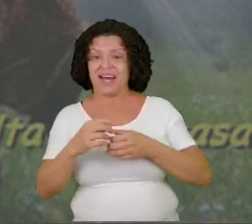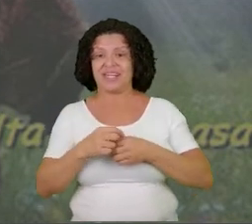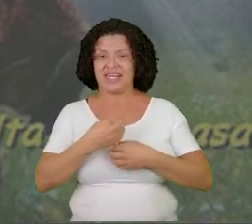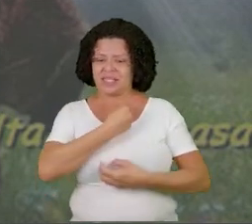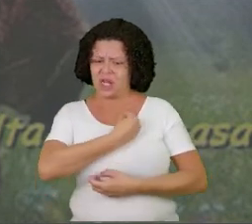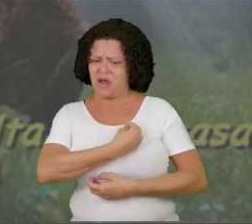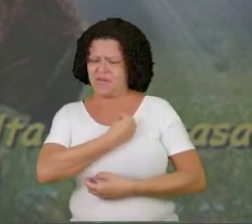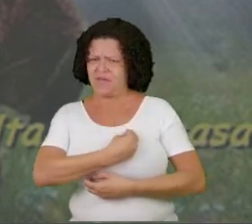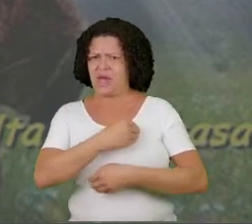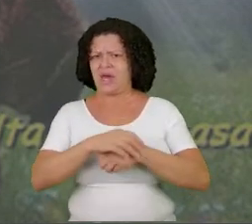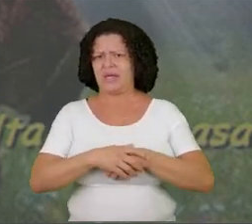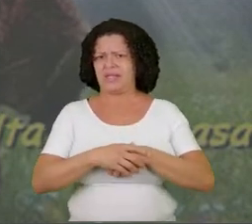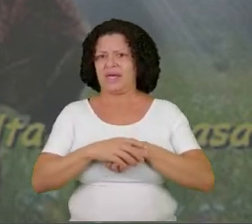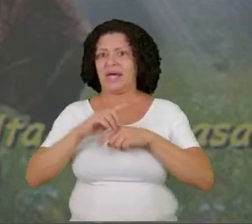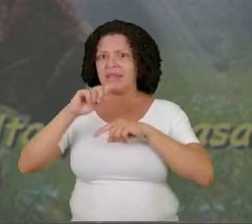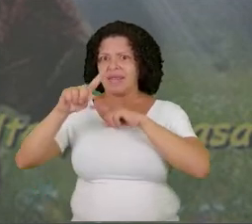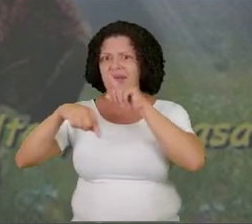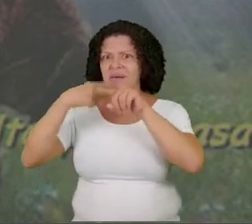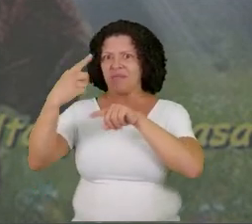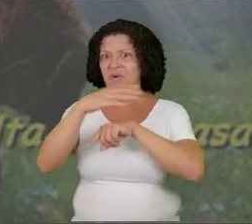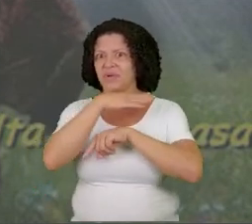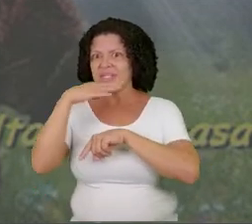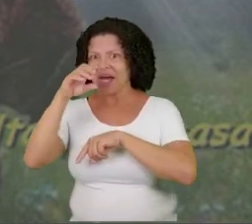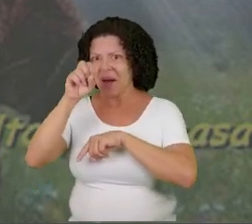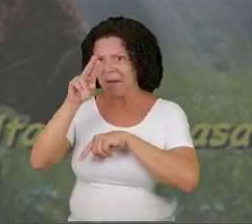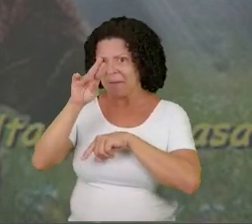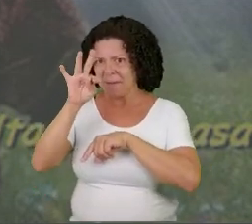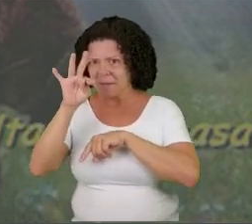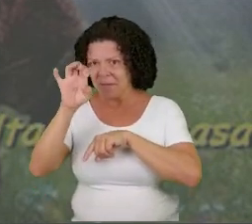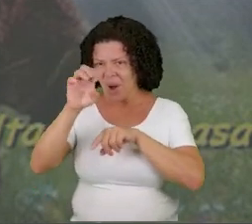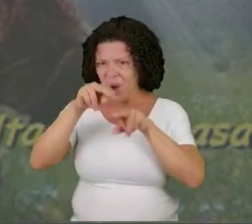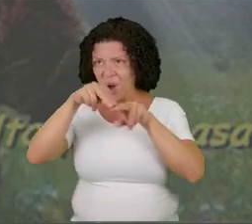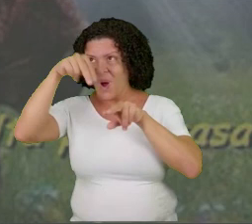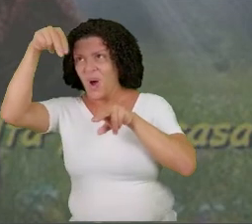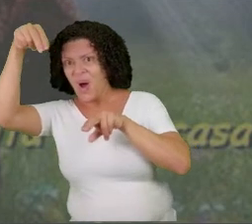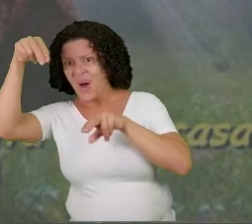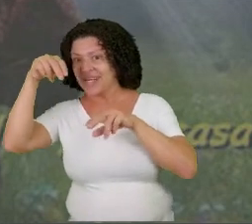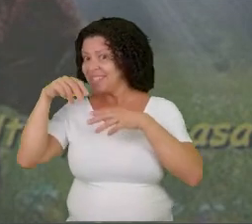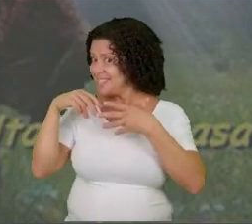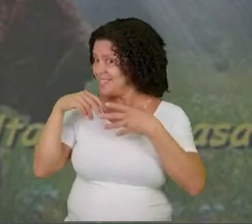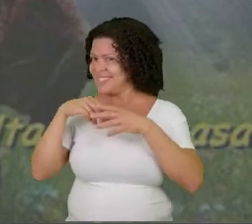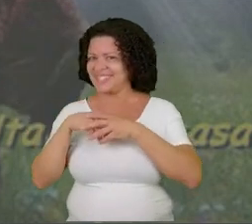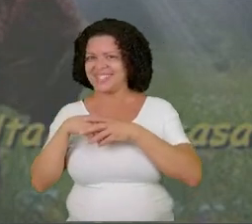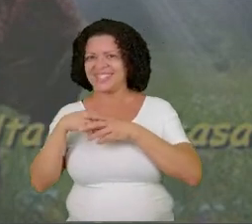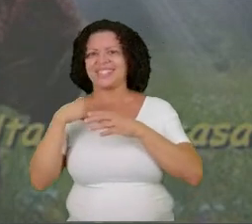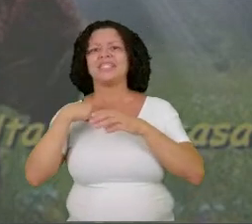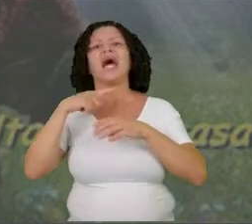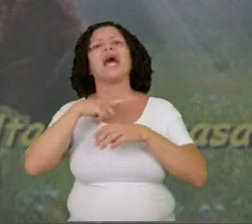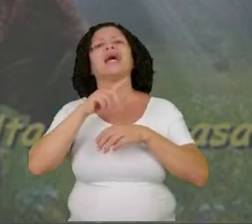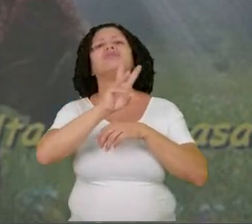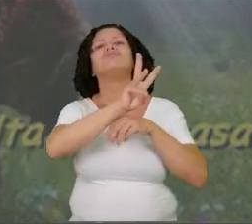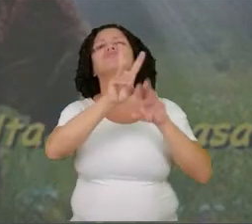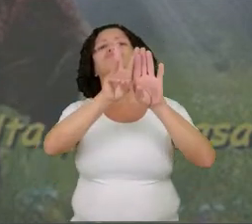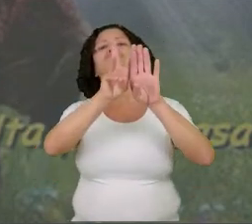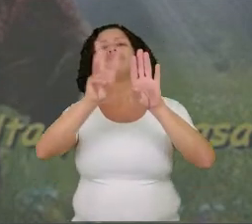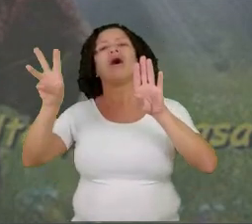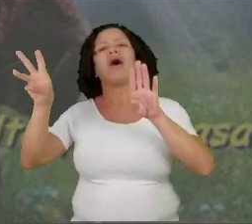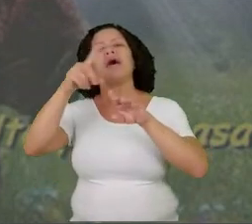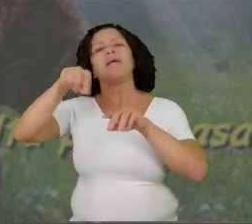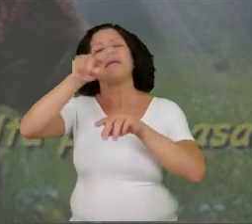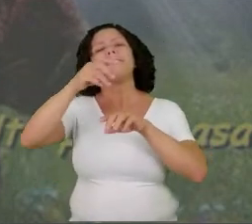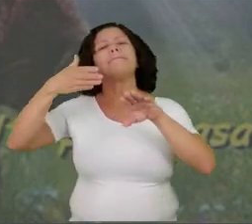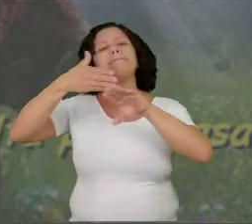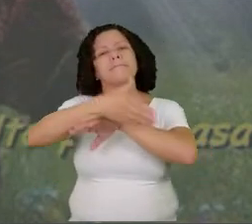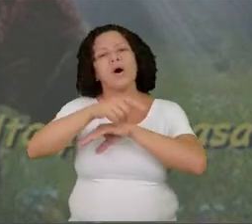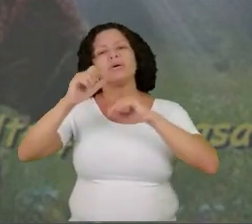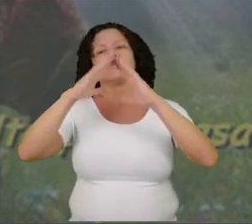pouquinho mais essa questão da vida após a morte, né? Eu deixo aqui, novamente, o